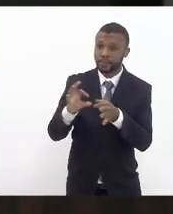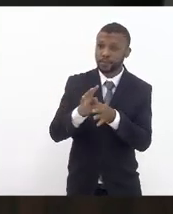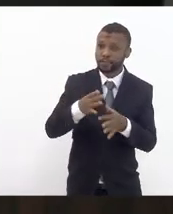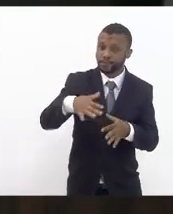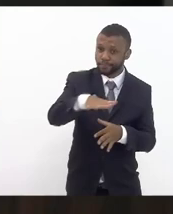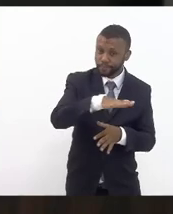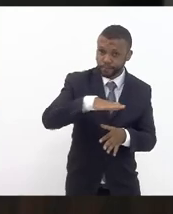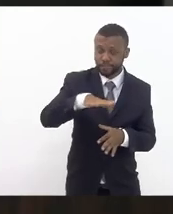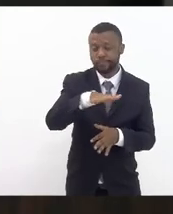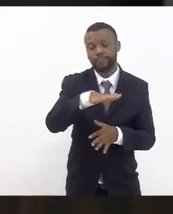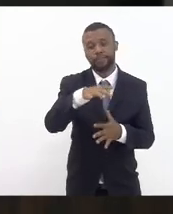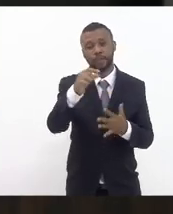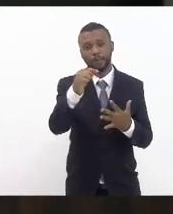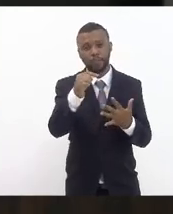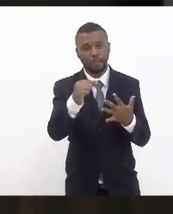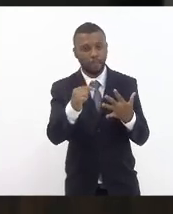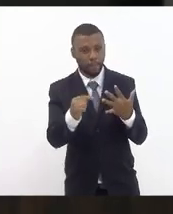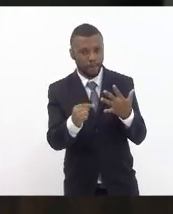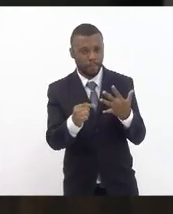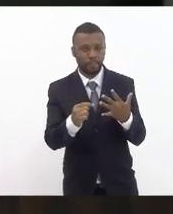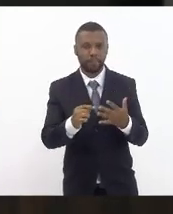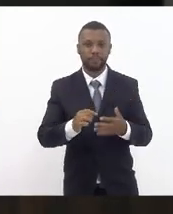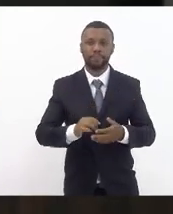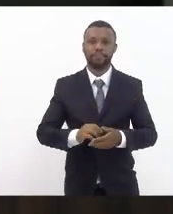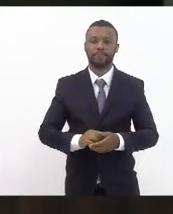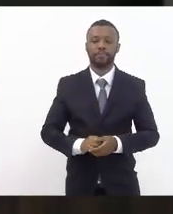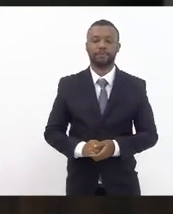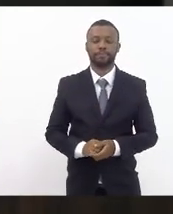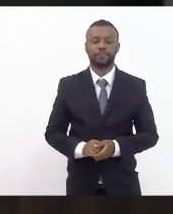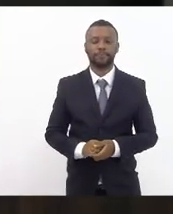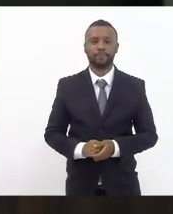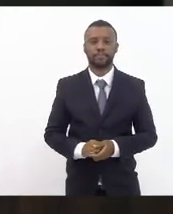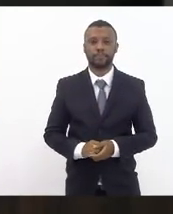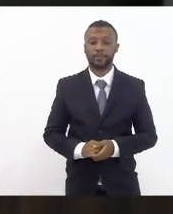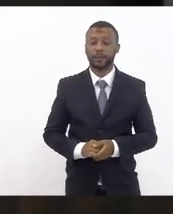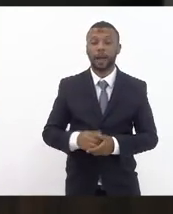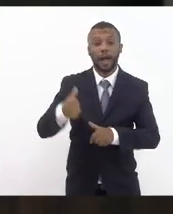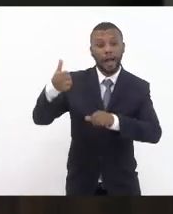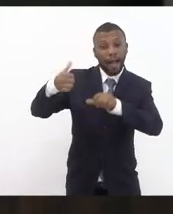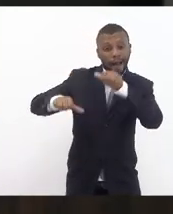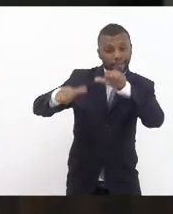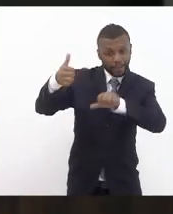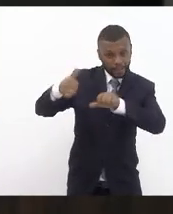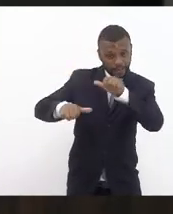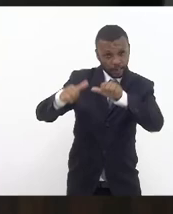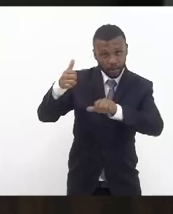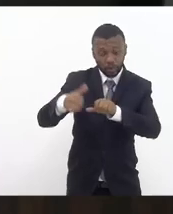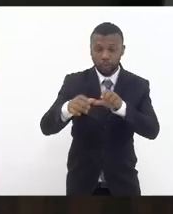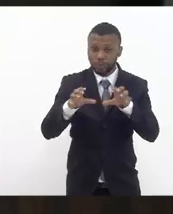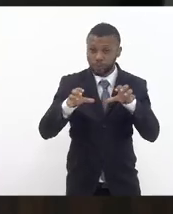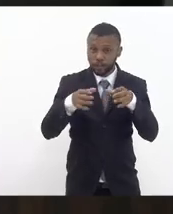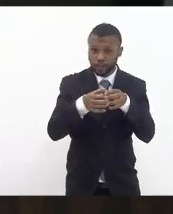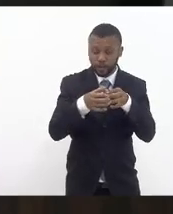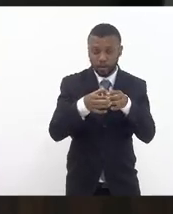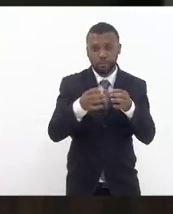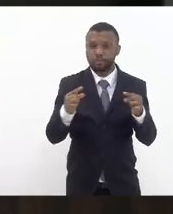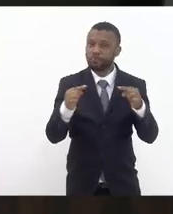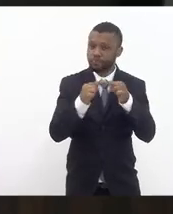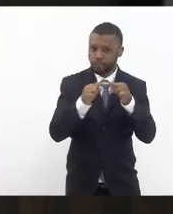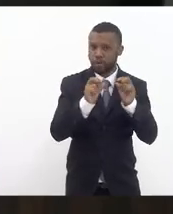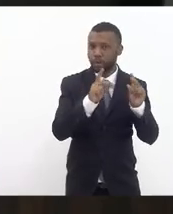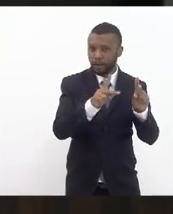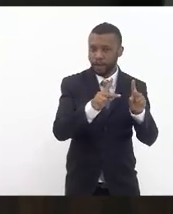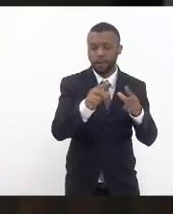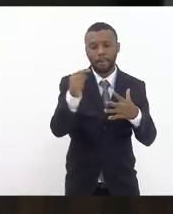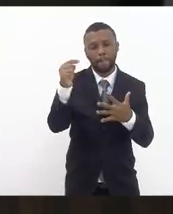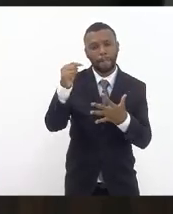de biogás e biometano. Pareceres da Comissão de Constituição e Justiça pela Constitucionalidade, de Minas e Energia, favorável, de Economia,